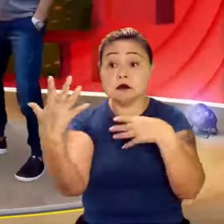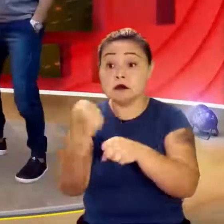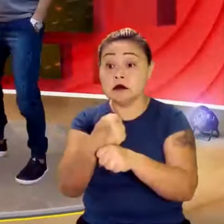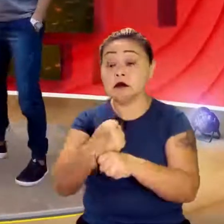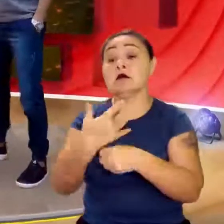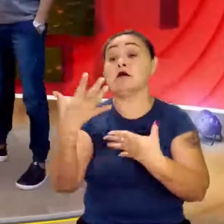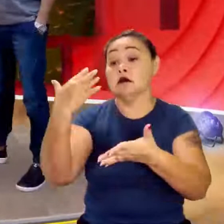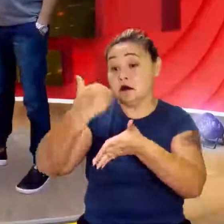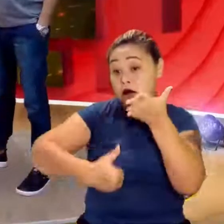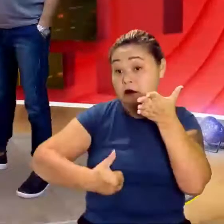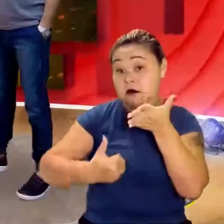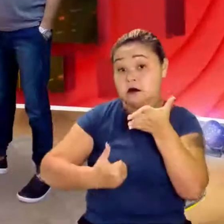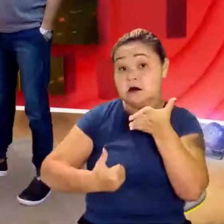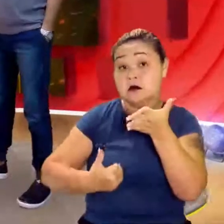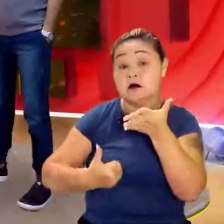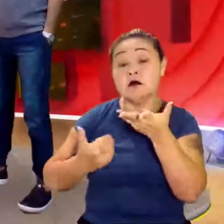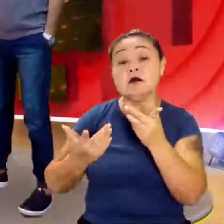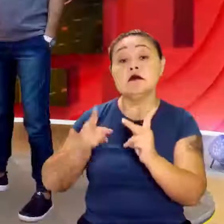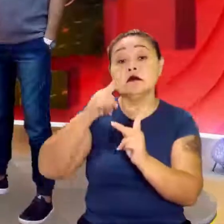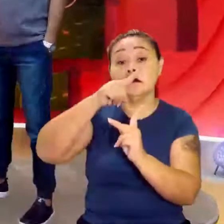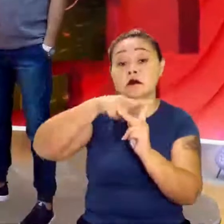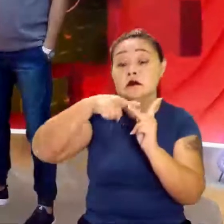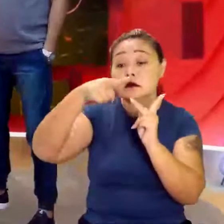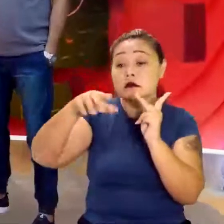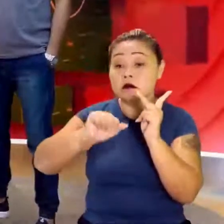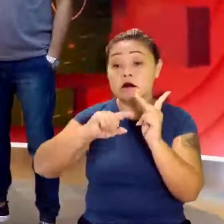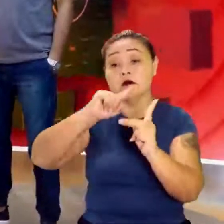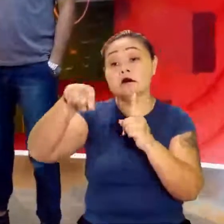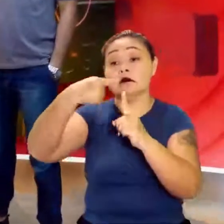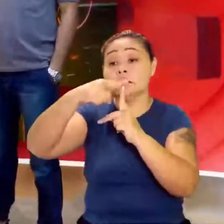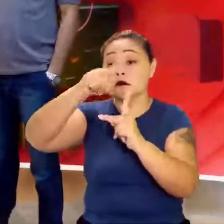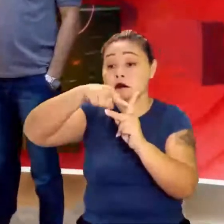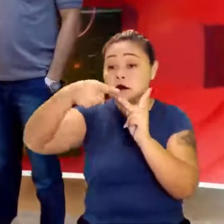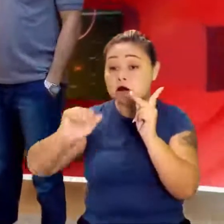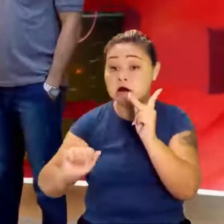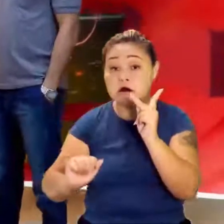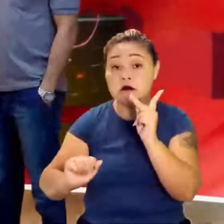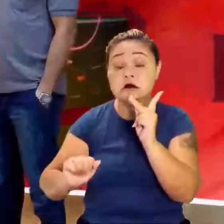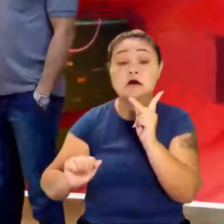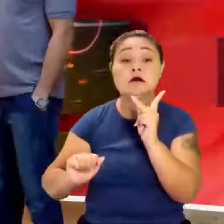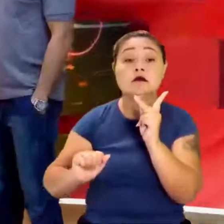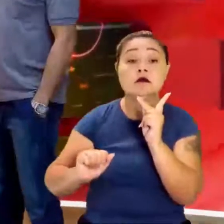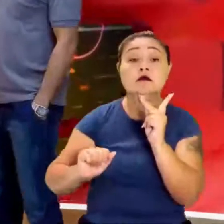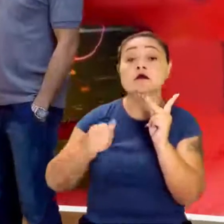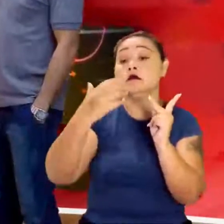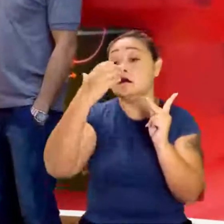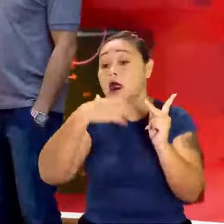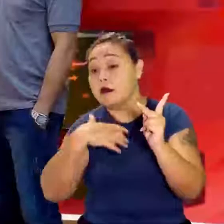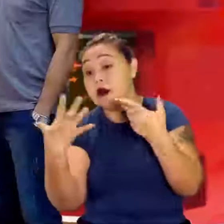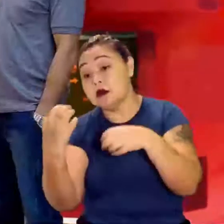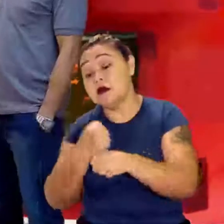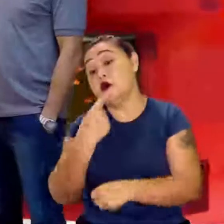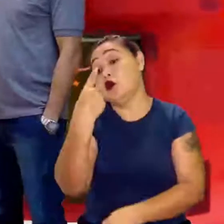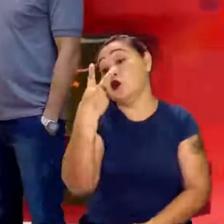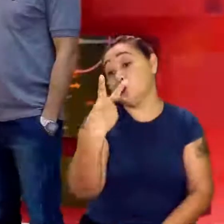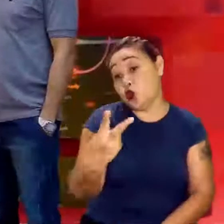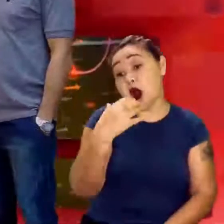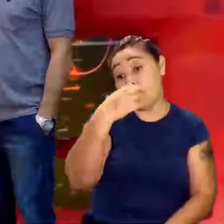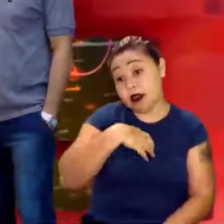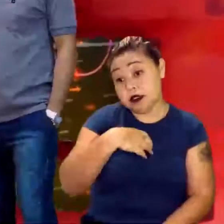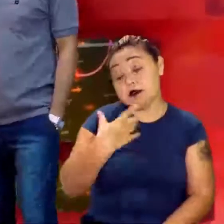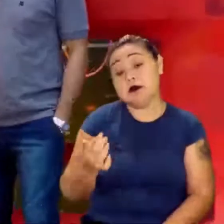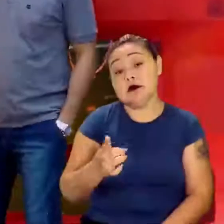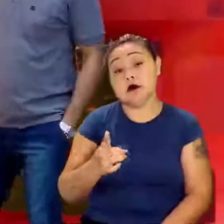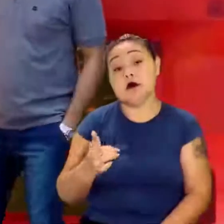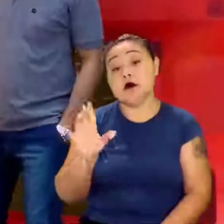subtrair. O que é raiz de A mais raiz de A, né? Se você tem maçã mais maçã, então, duas